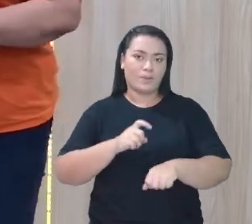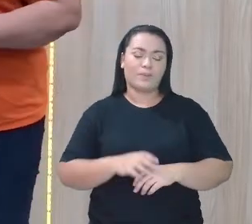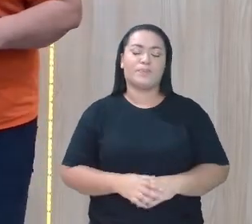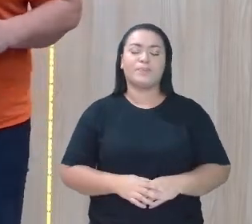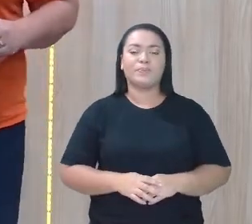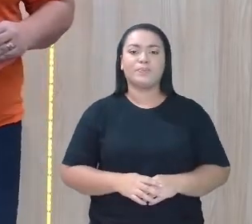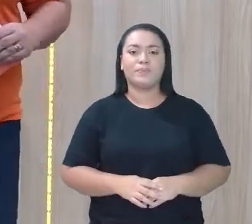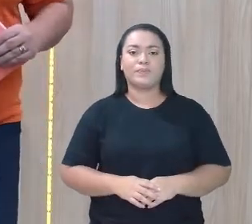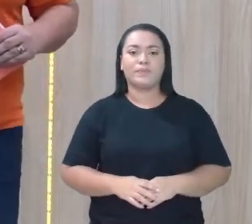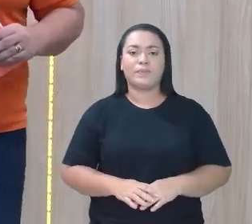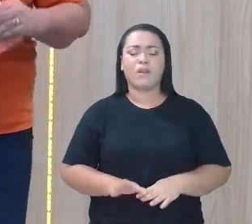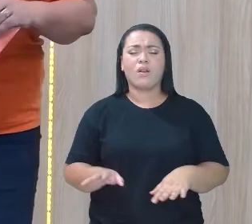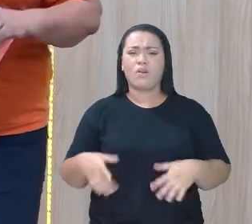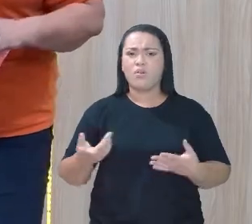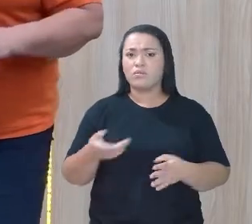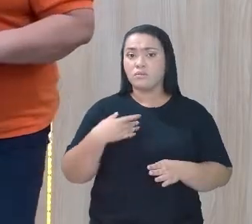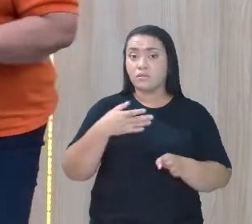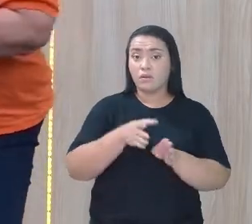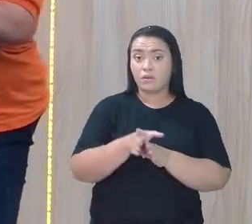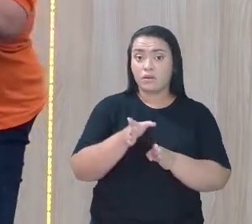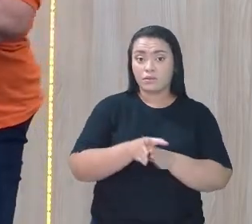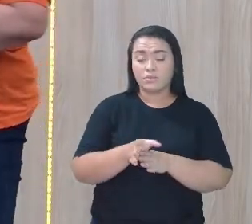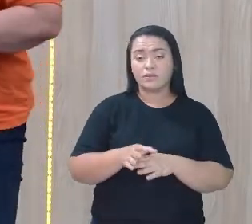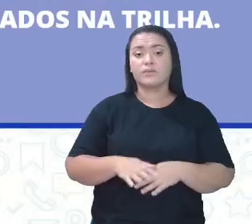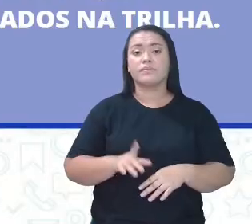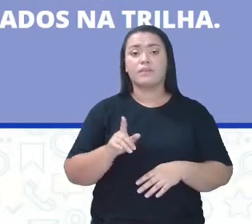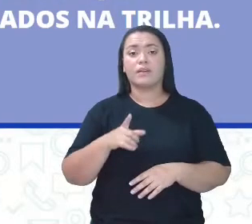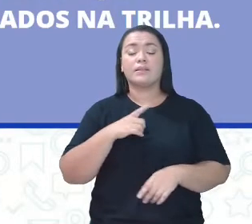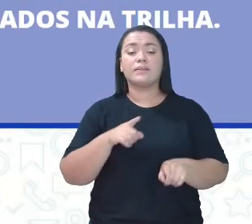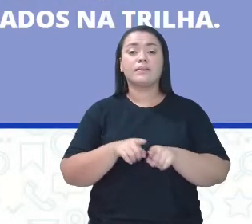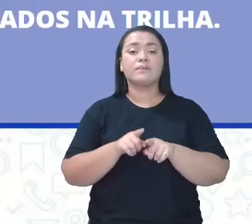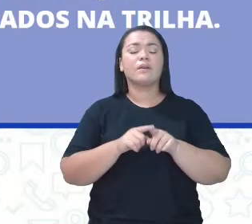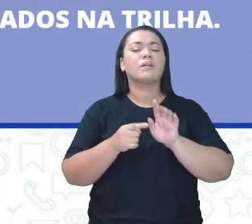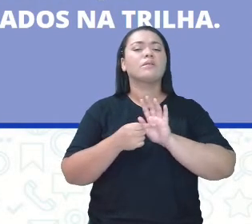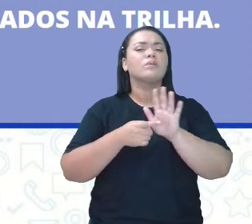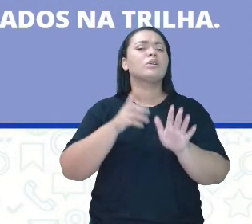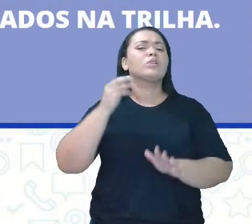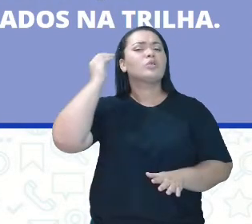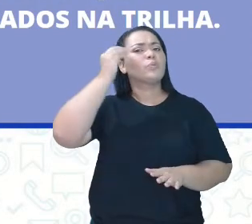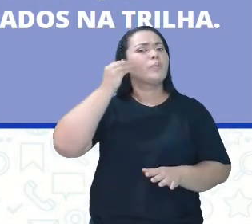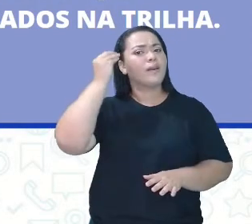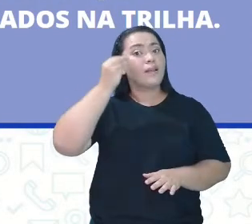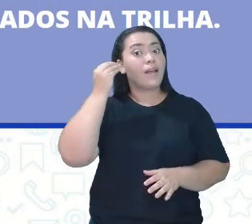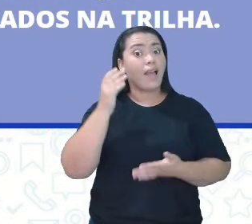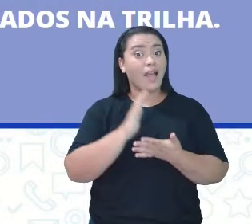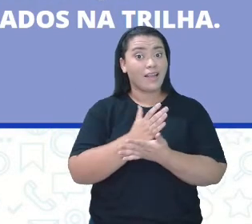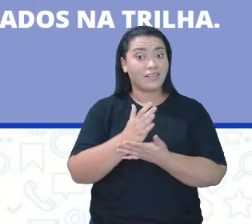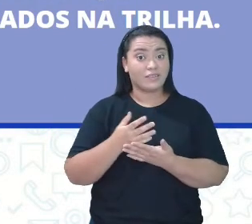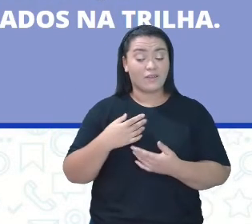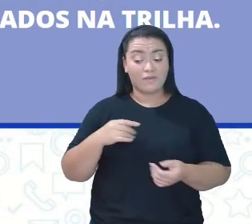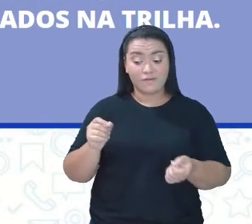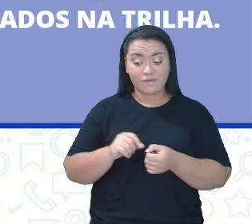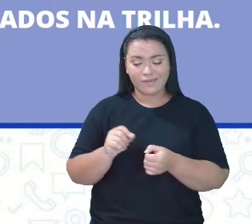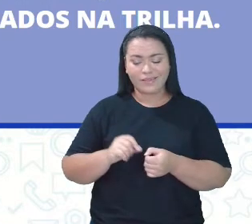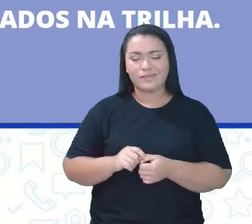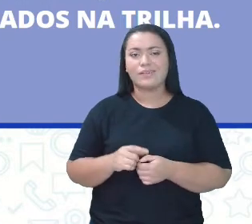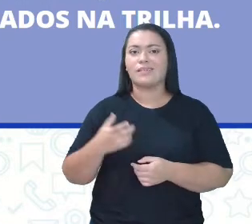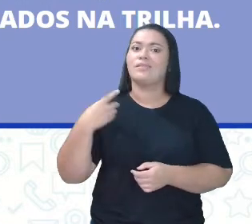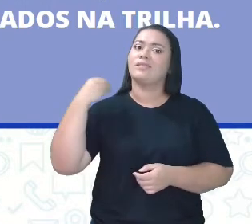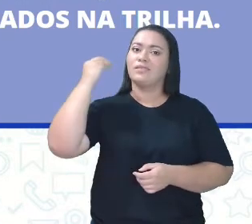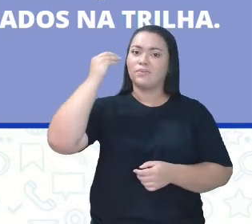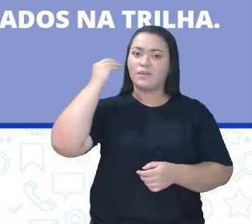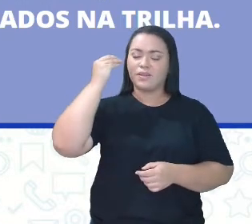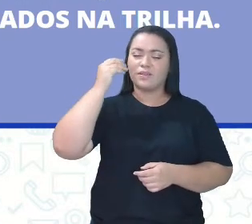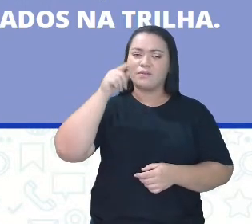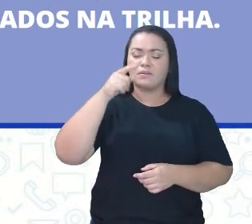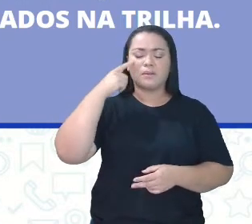Quais são outras orientações das nossas aulas? A demonstração de experiência. Então, às vezes eu vou fazer experimento aqui,